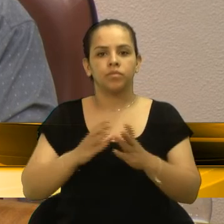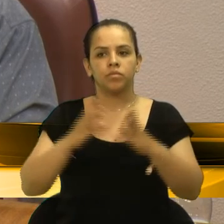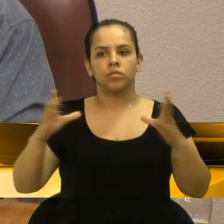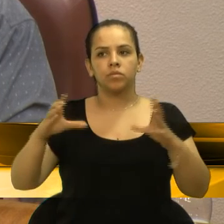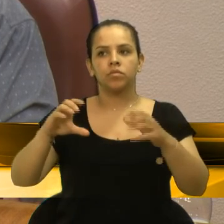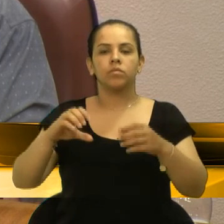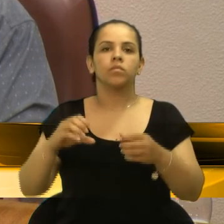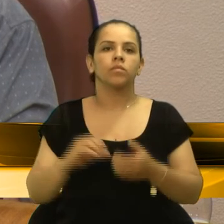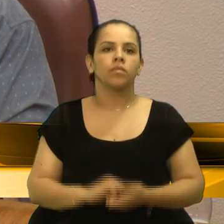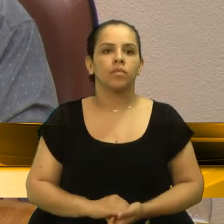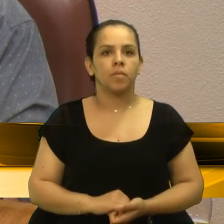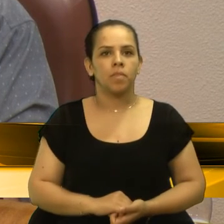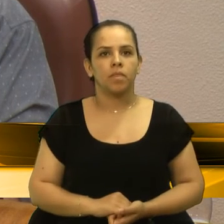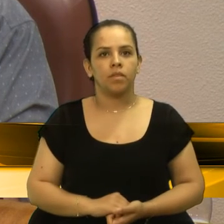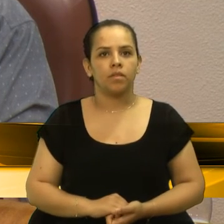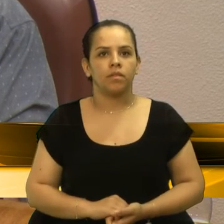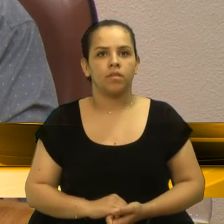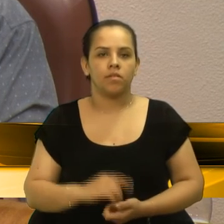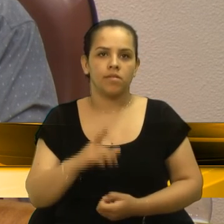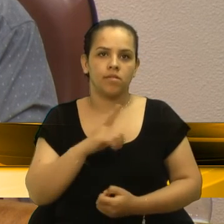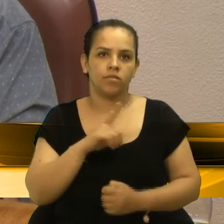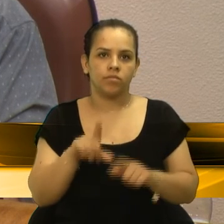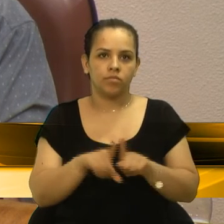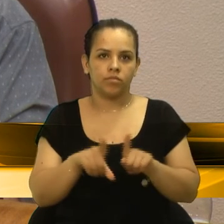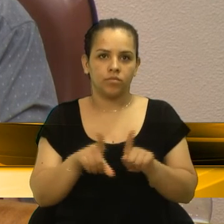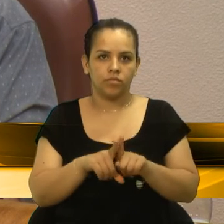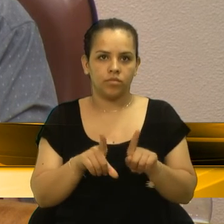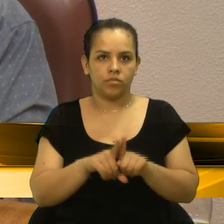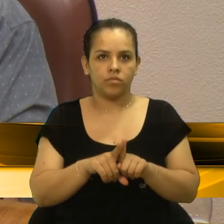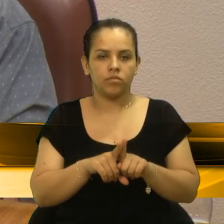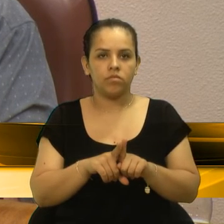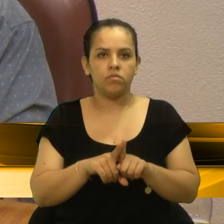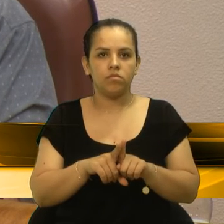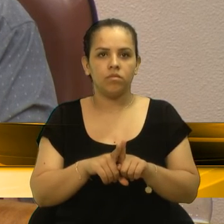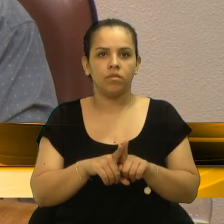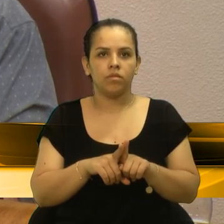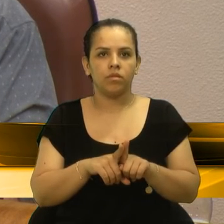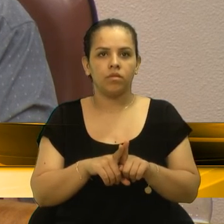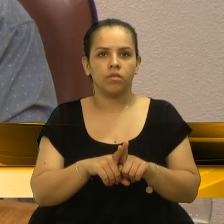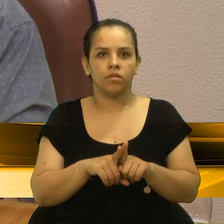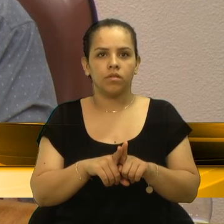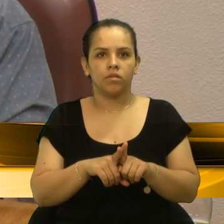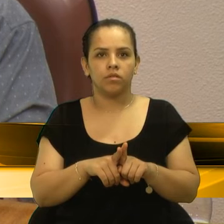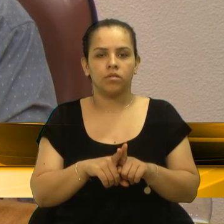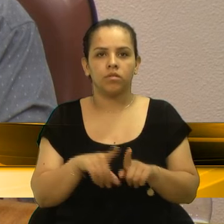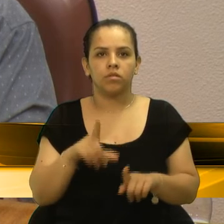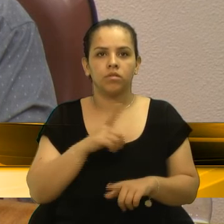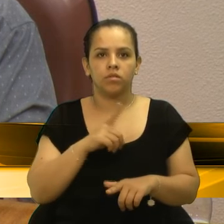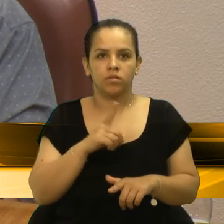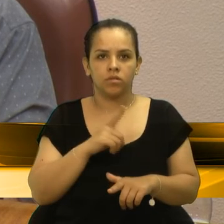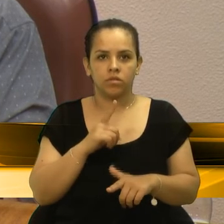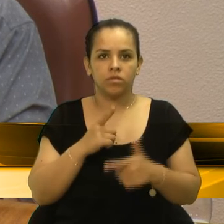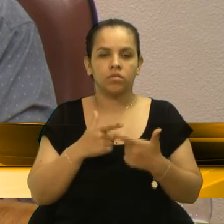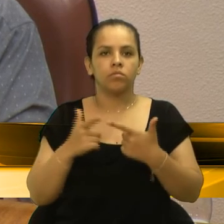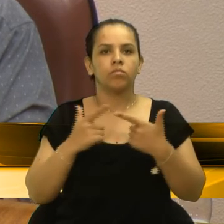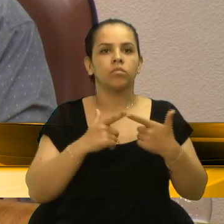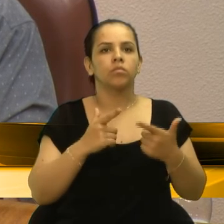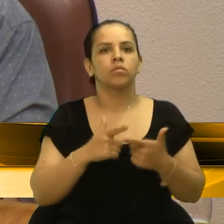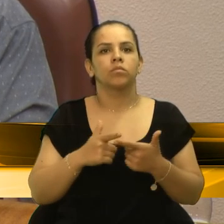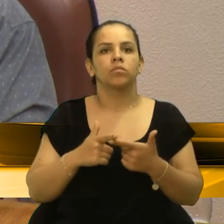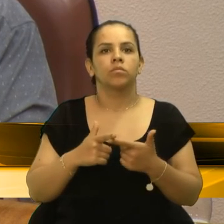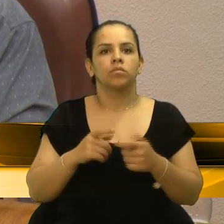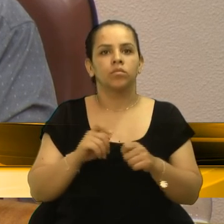evento, considerando conveniente proporcionar a conciliação quanto à forma de